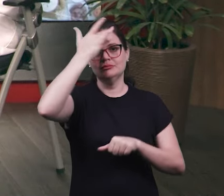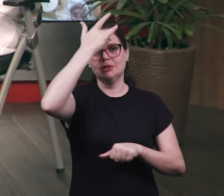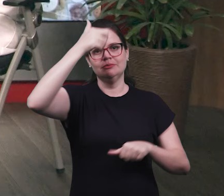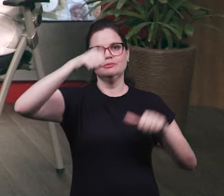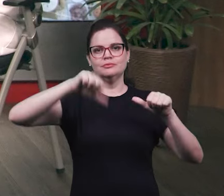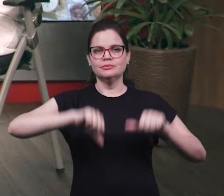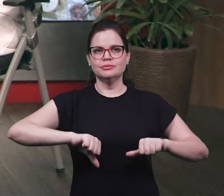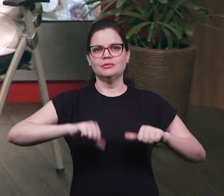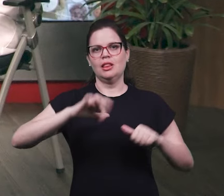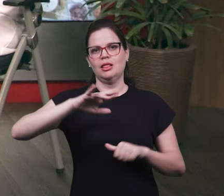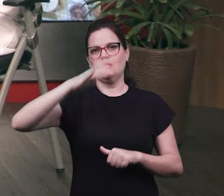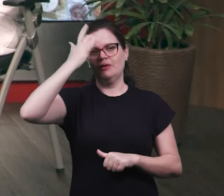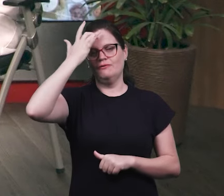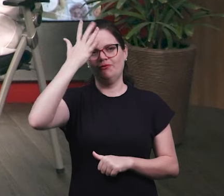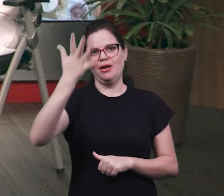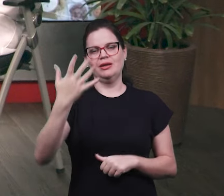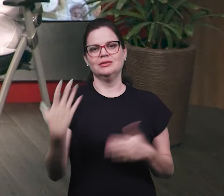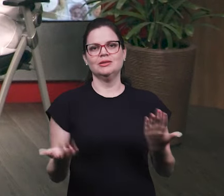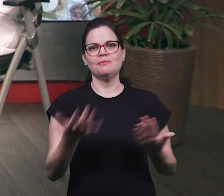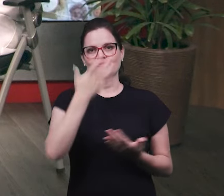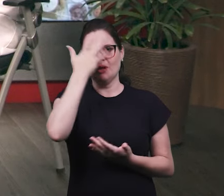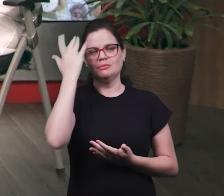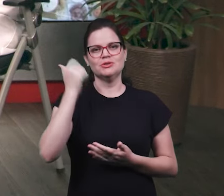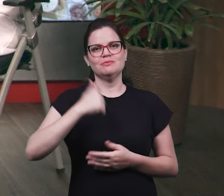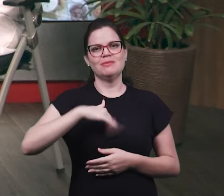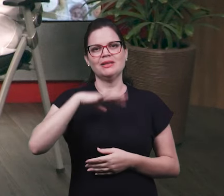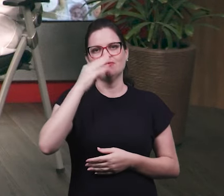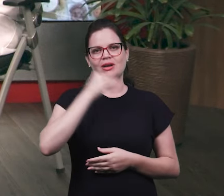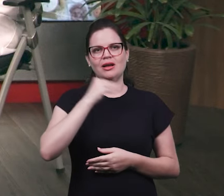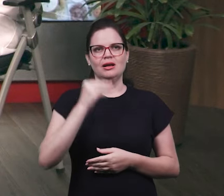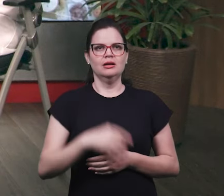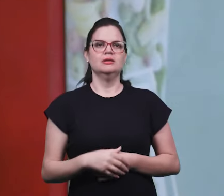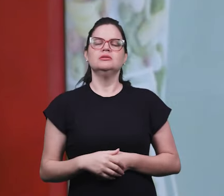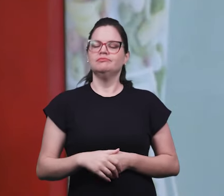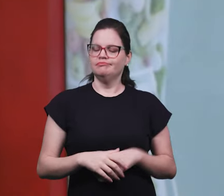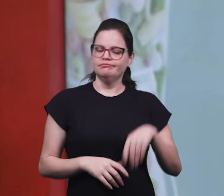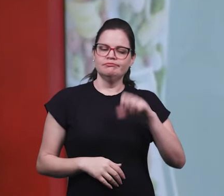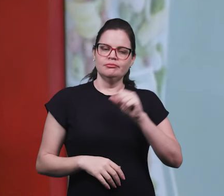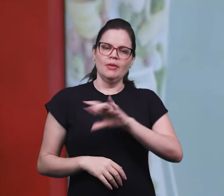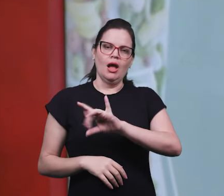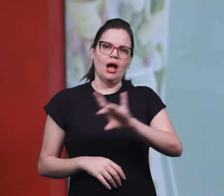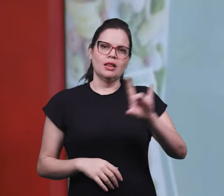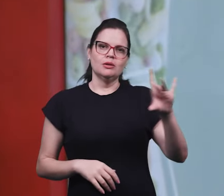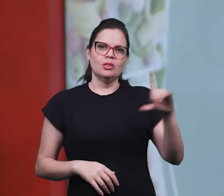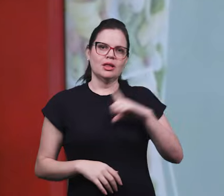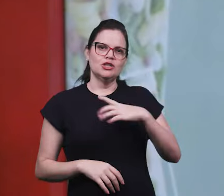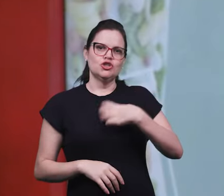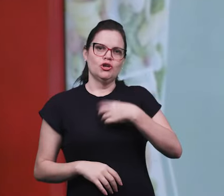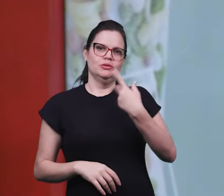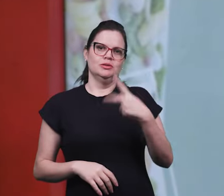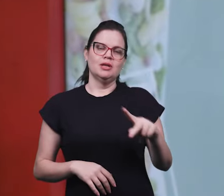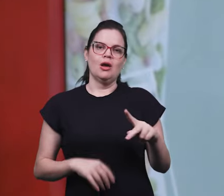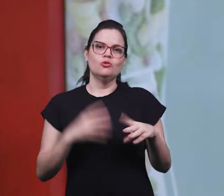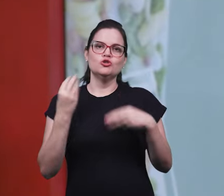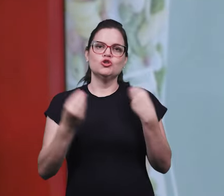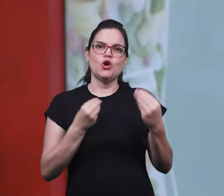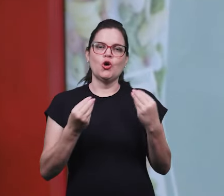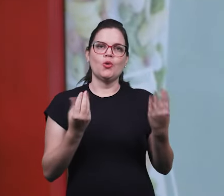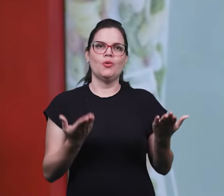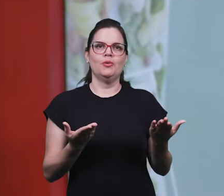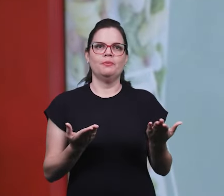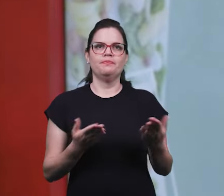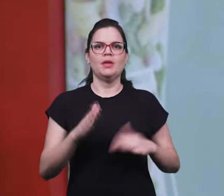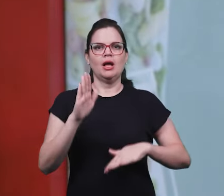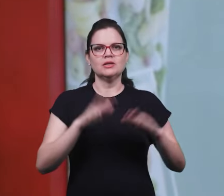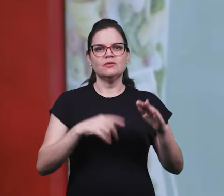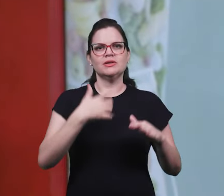a pessoa fica também mais debilitado eu acredito fica Tem cada um lida de uma forma né Tem gente que se apega a parte